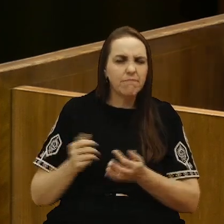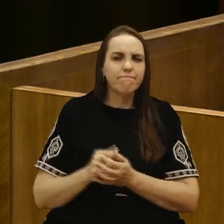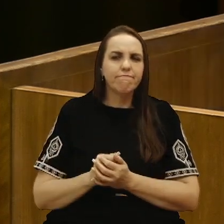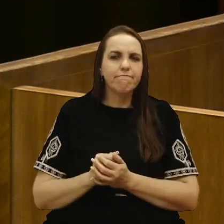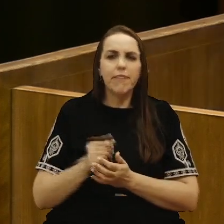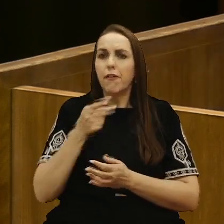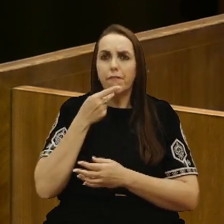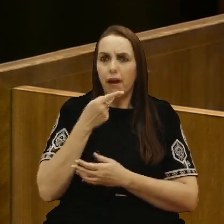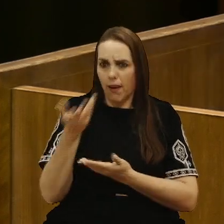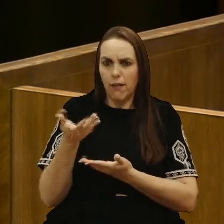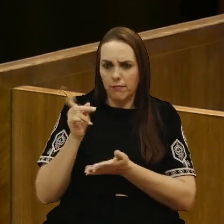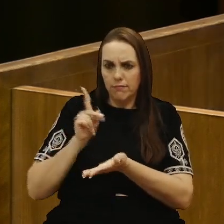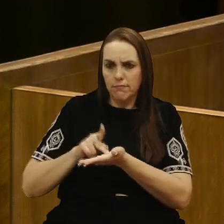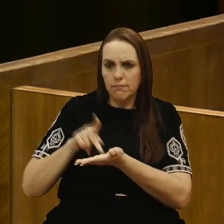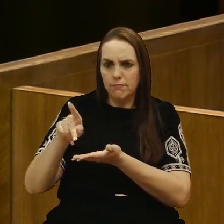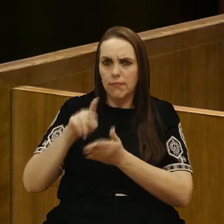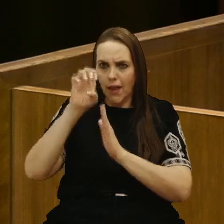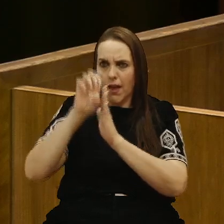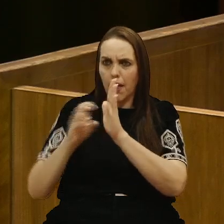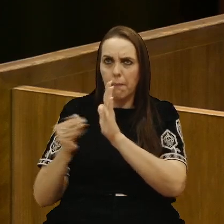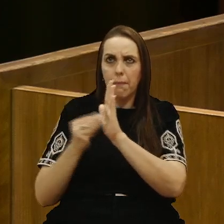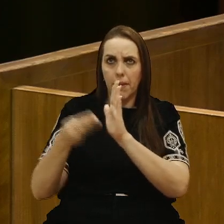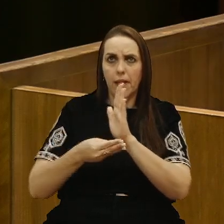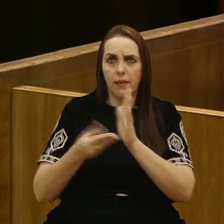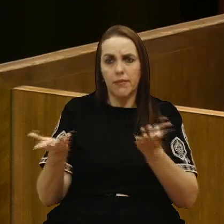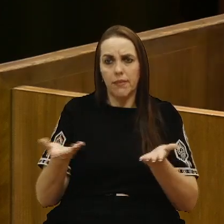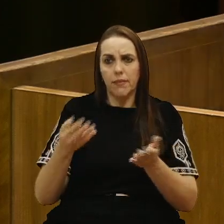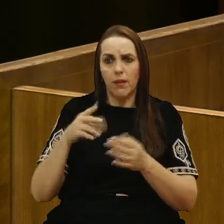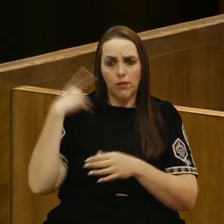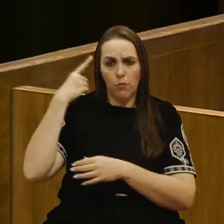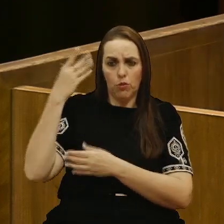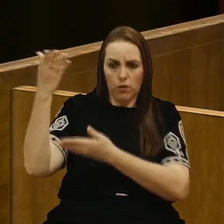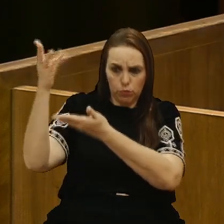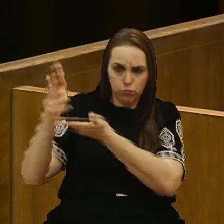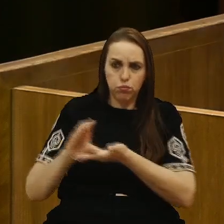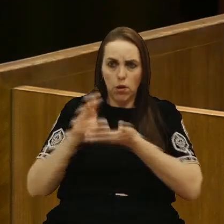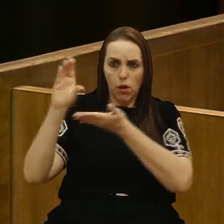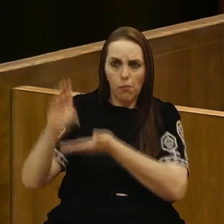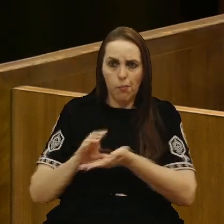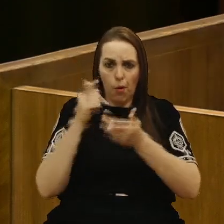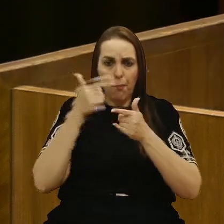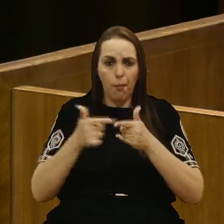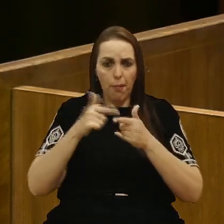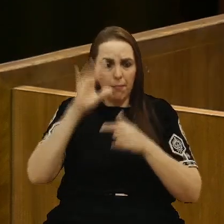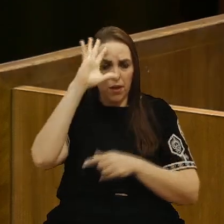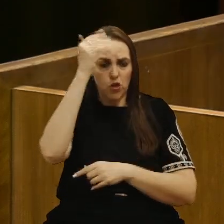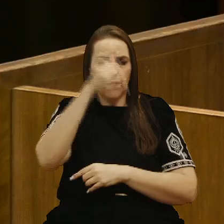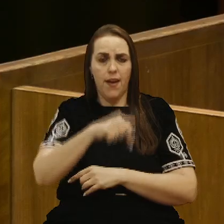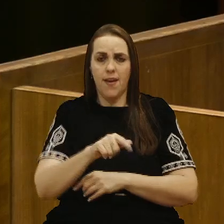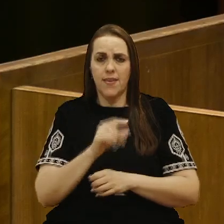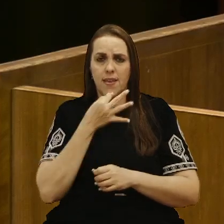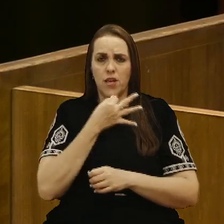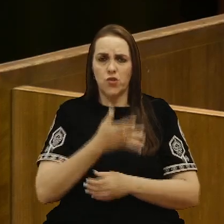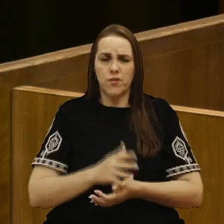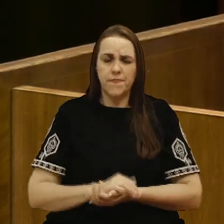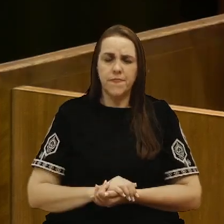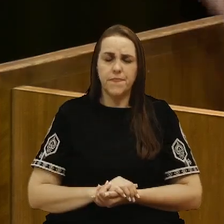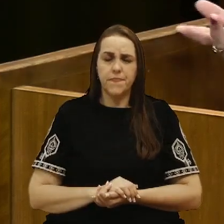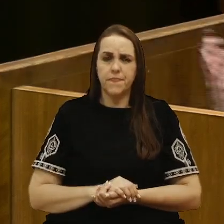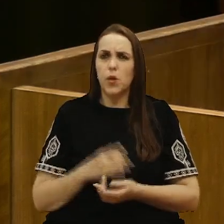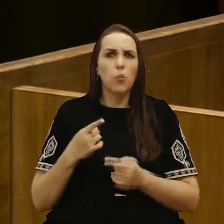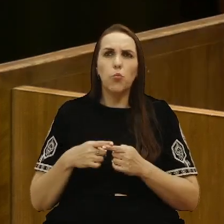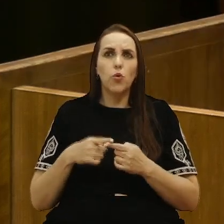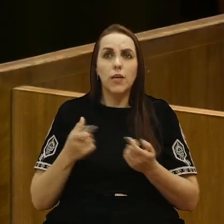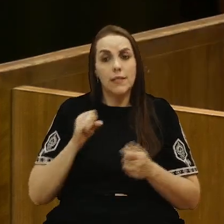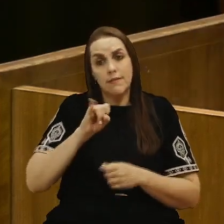se ter emendas parlamentares para a gente sanar os problemas da nossa cidade? Porque se